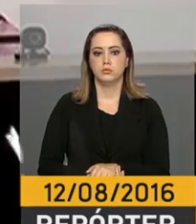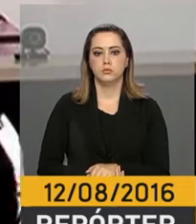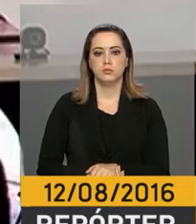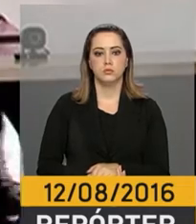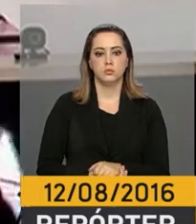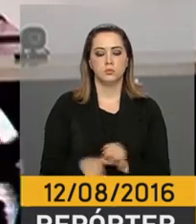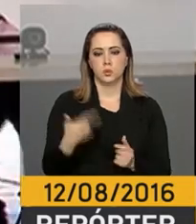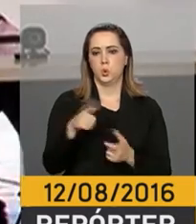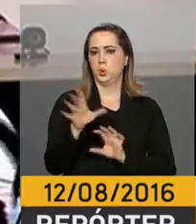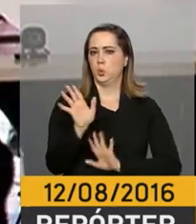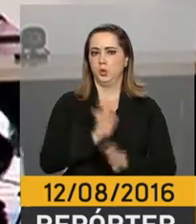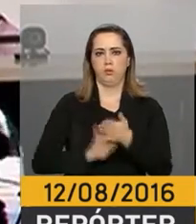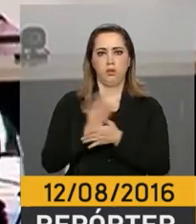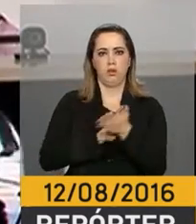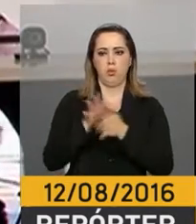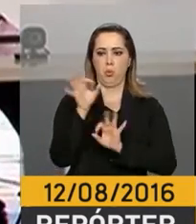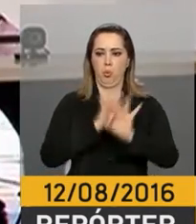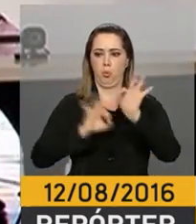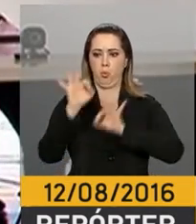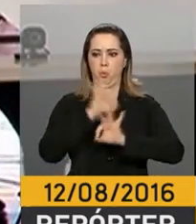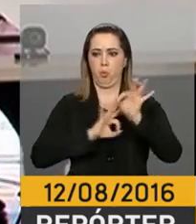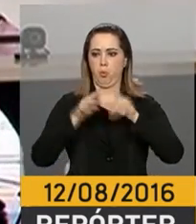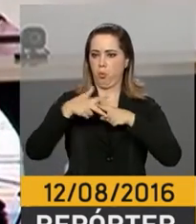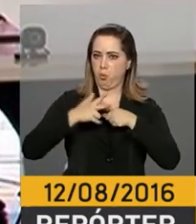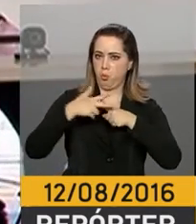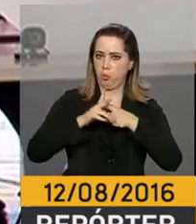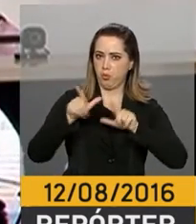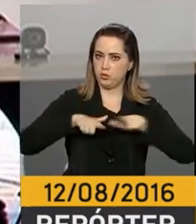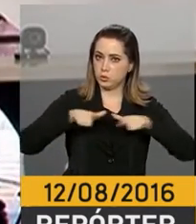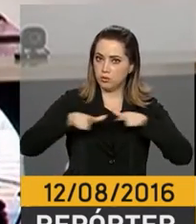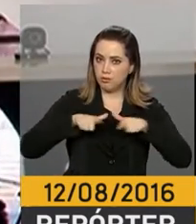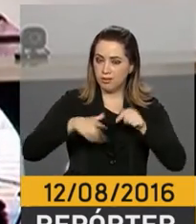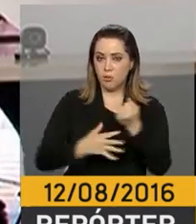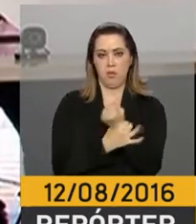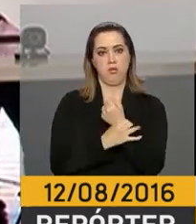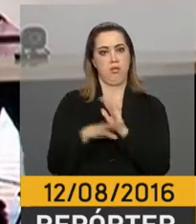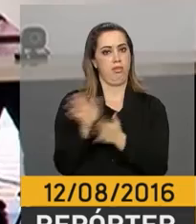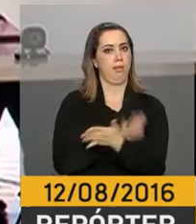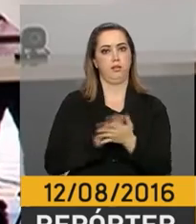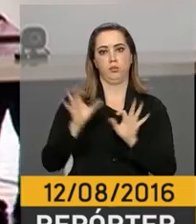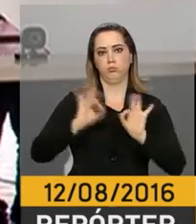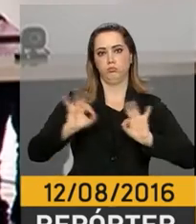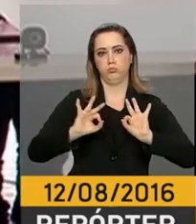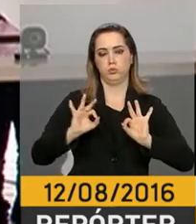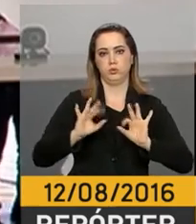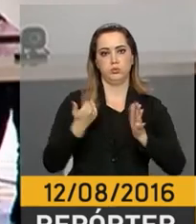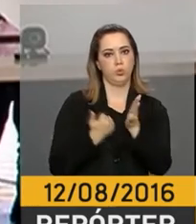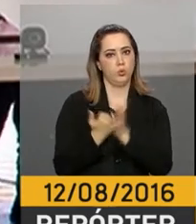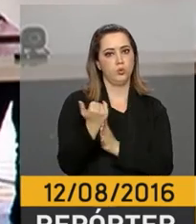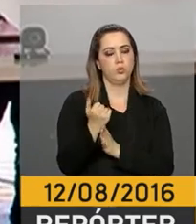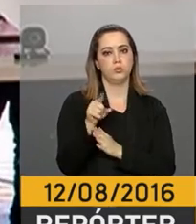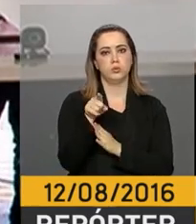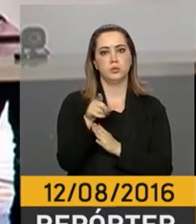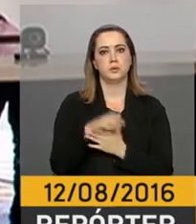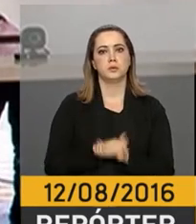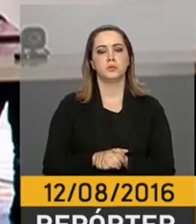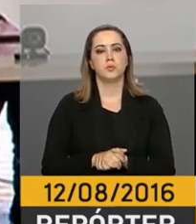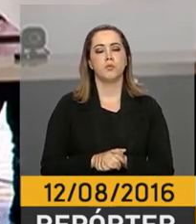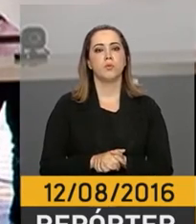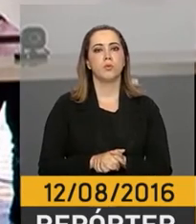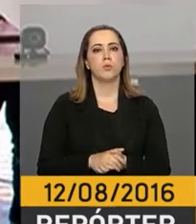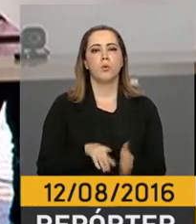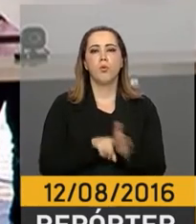tem nenhum ajuste previsto neste momento para ser feito em relação à segurança no Rio de Janeiro. Com relação ao terrorismo, ontem teve uma ação que prendeu